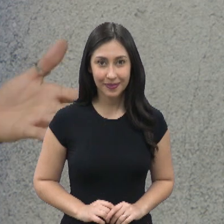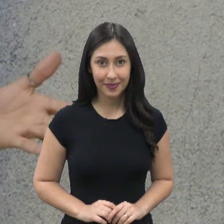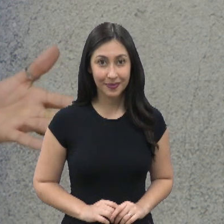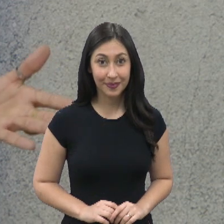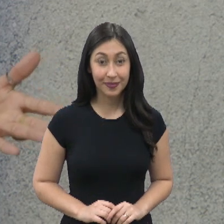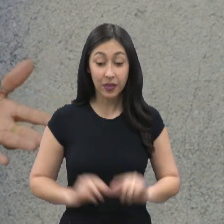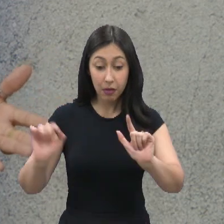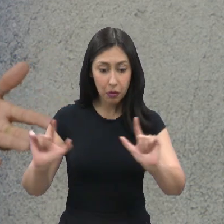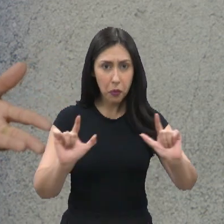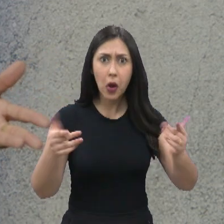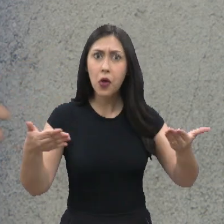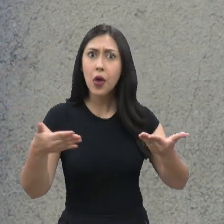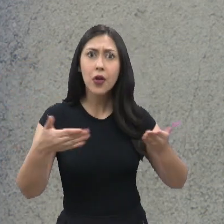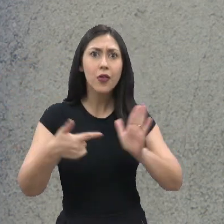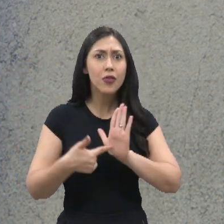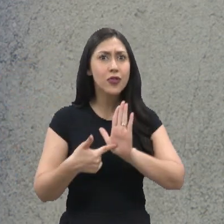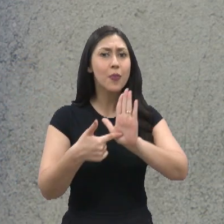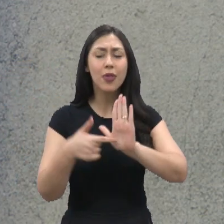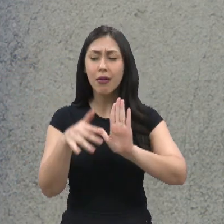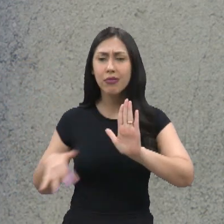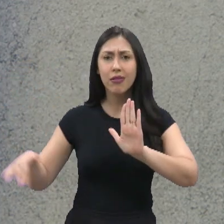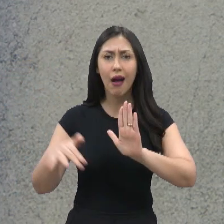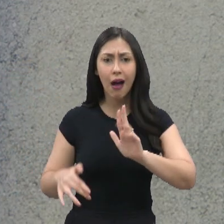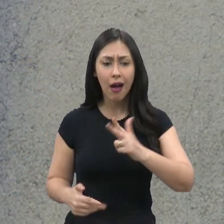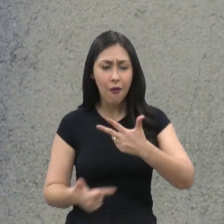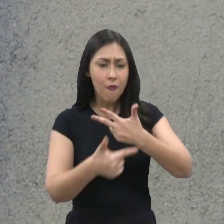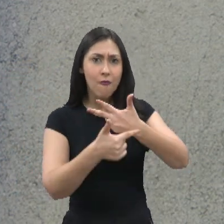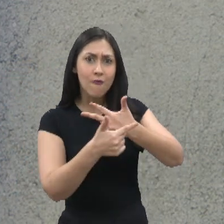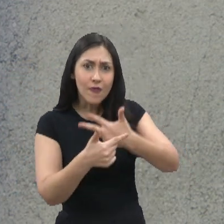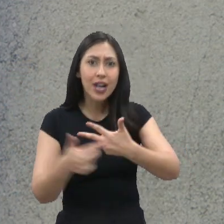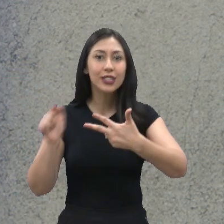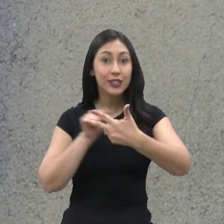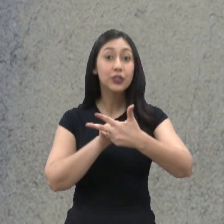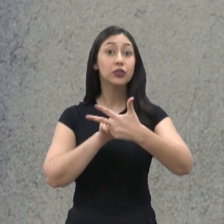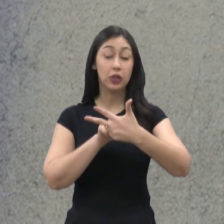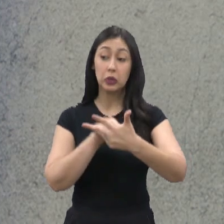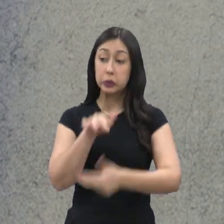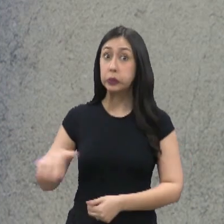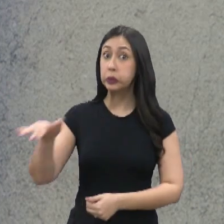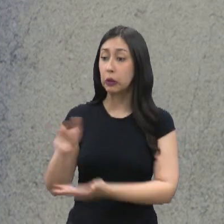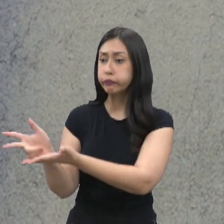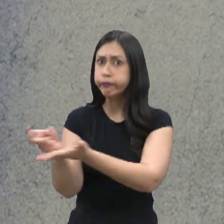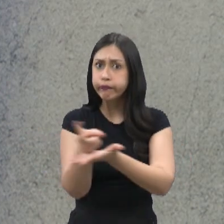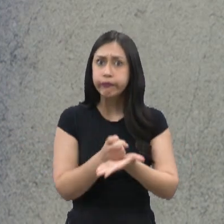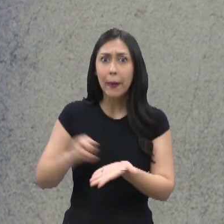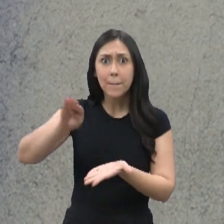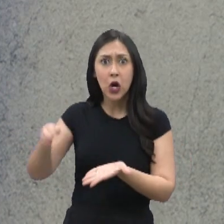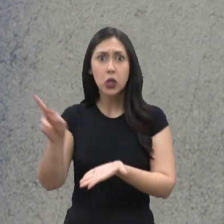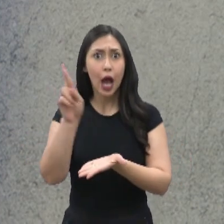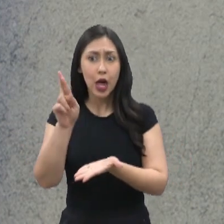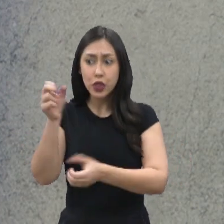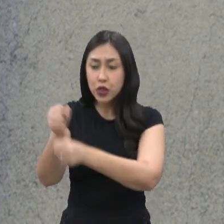No programa de hoje, vamos explorar o mercado fitness, um setor que fatura bilhões de reais ao ano. Segundo uma